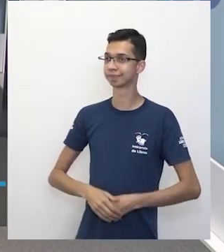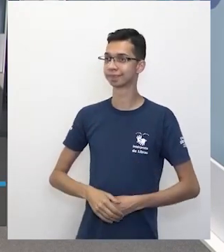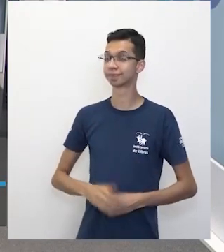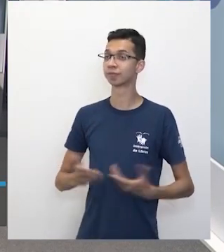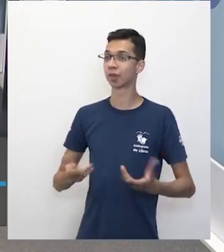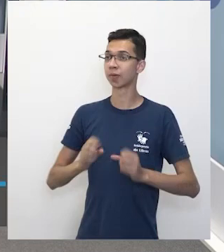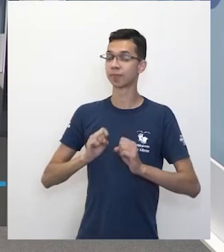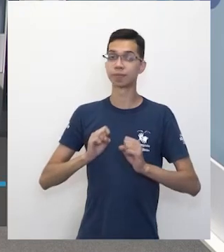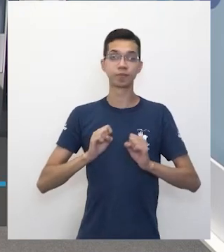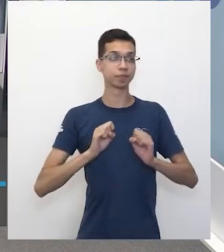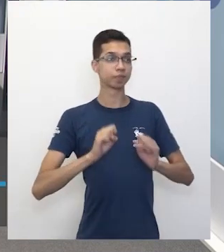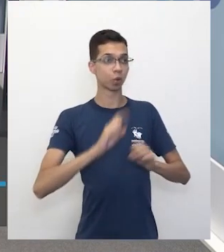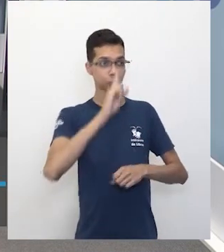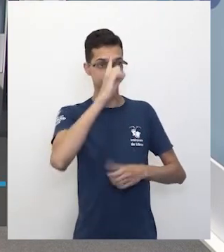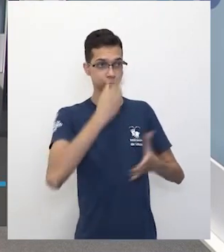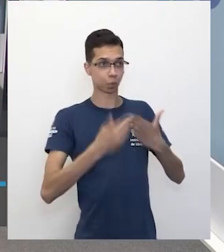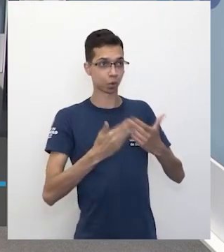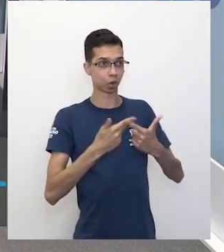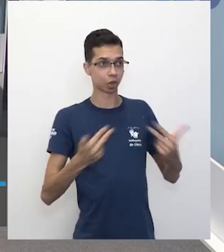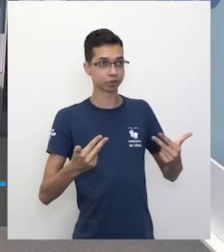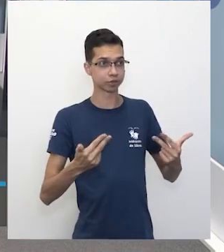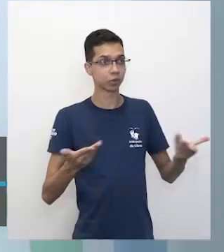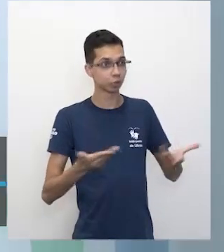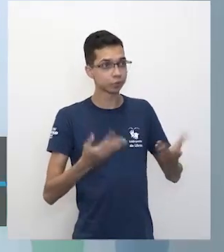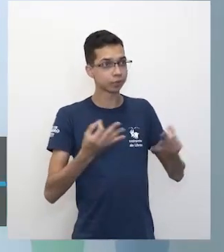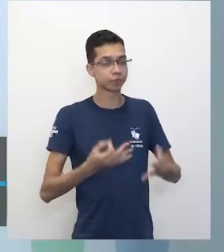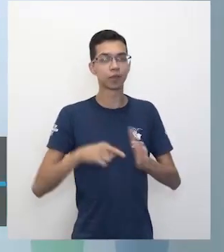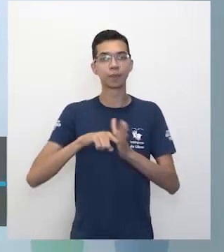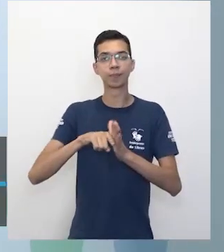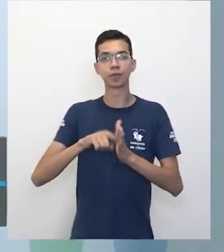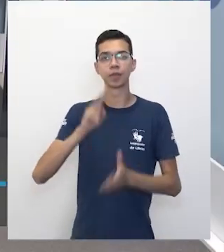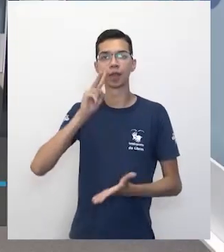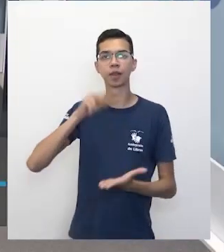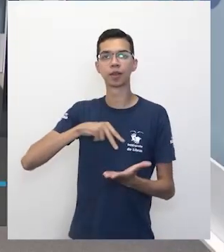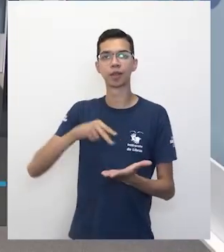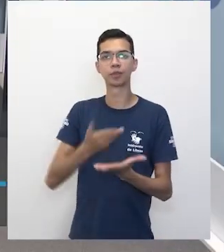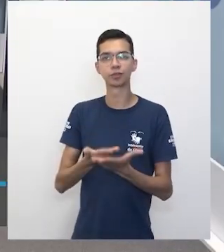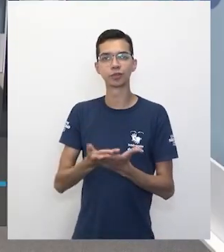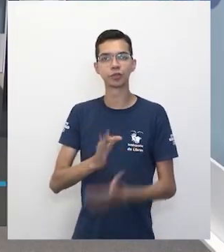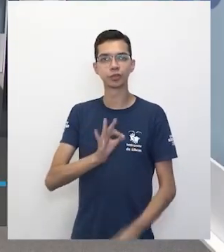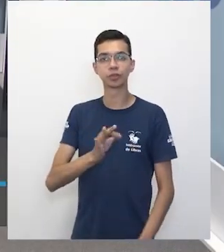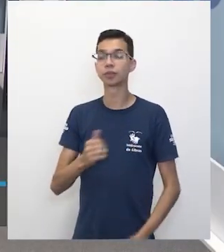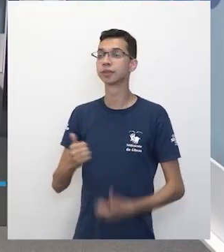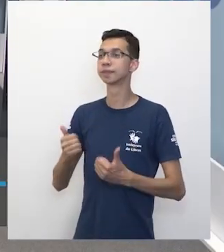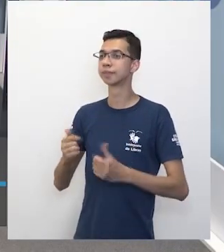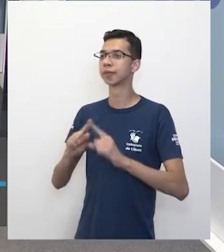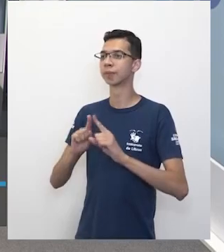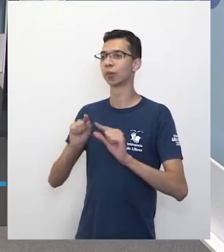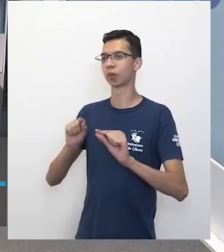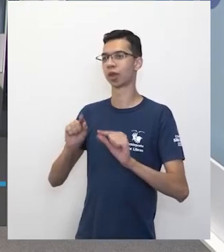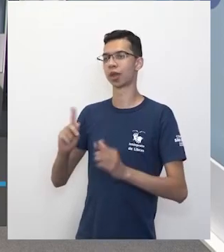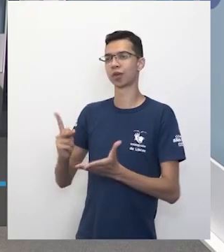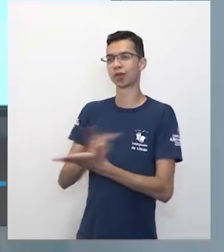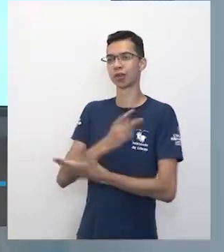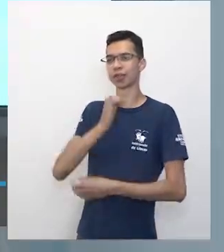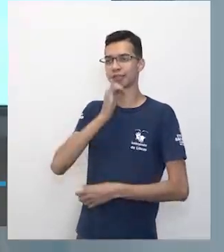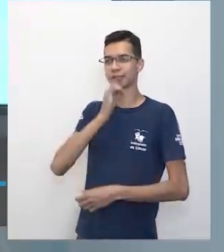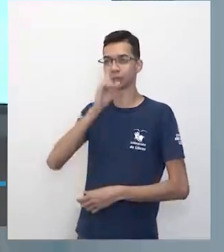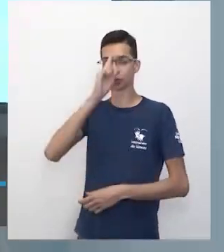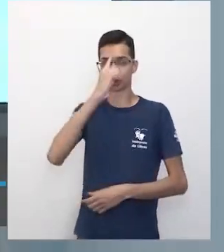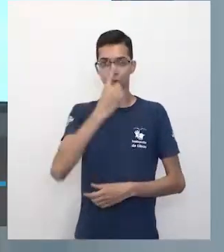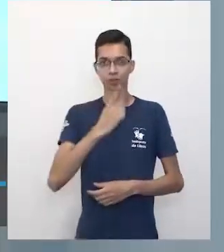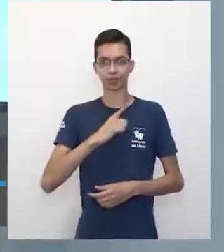tudo que a gente está falando aqui agora, o que é perfeito. Pesquisa, leia, estude. Exatamente. A única coisa que deve acontecer é que essa dúvida,